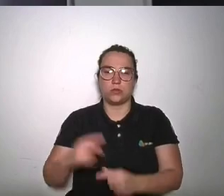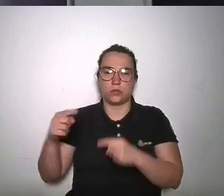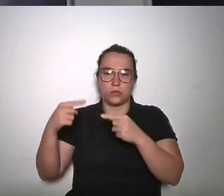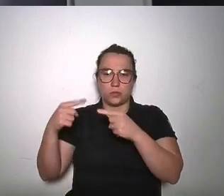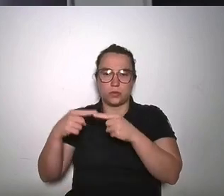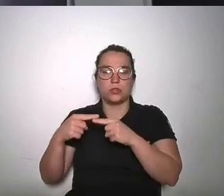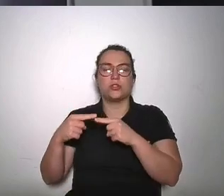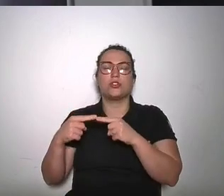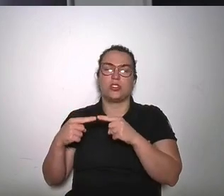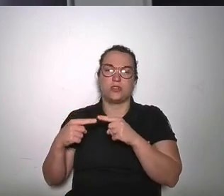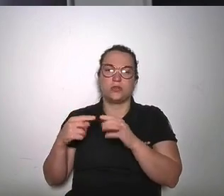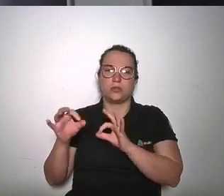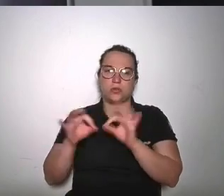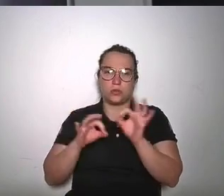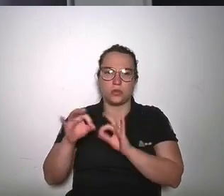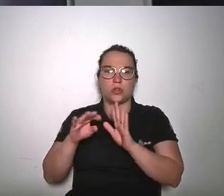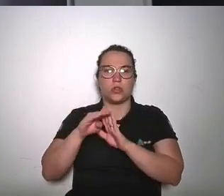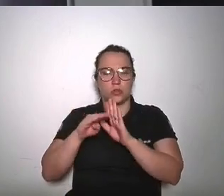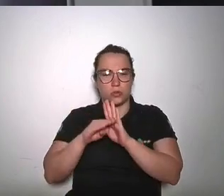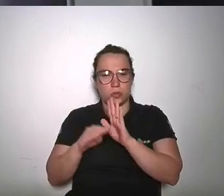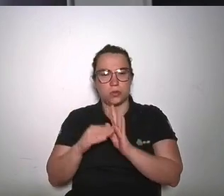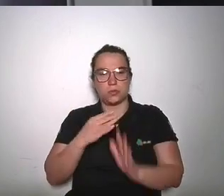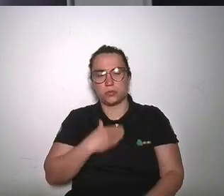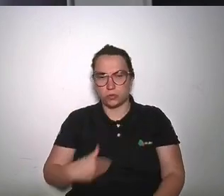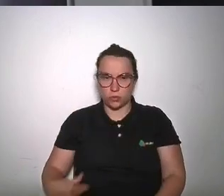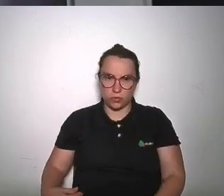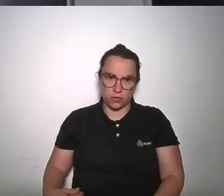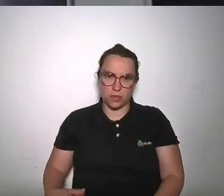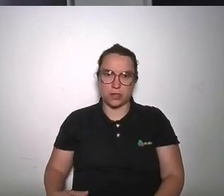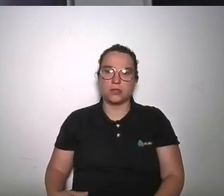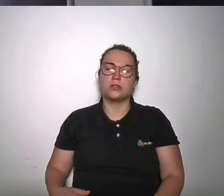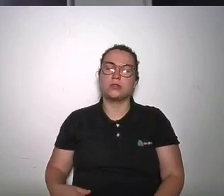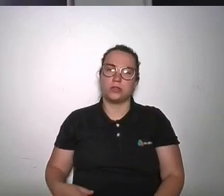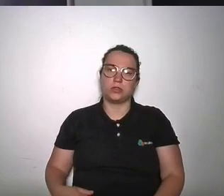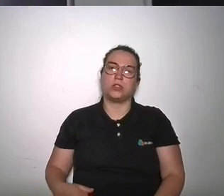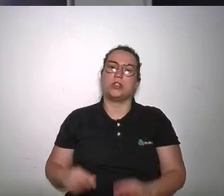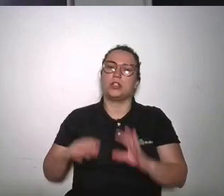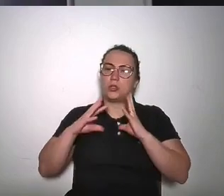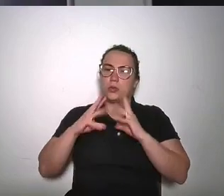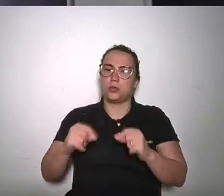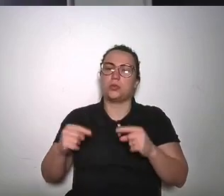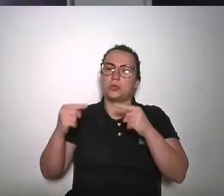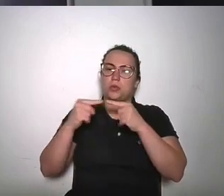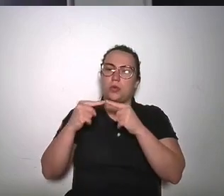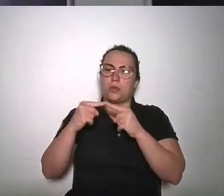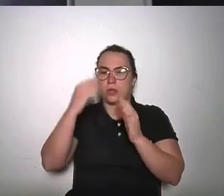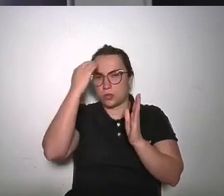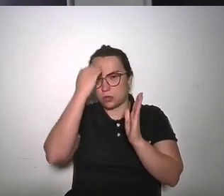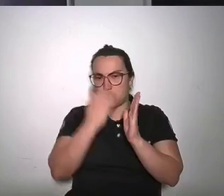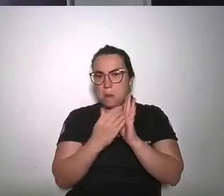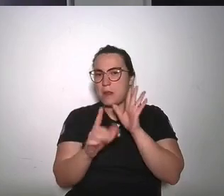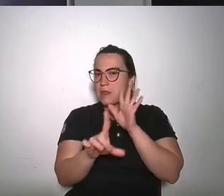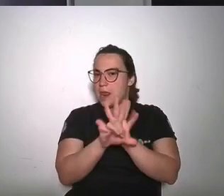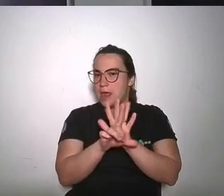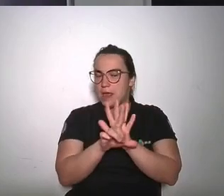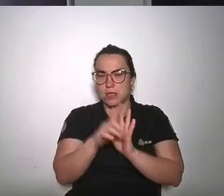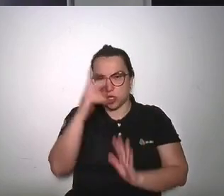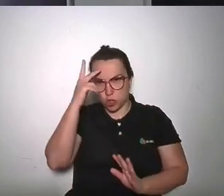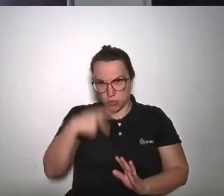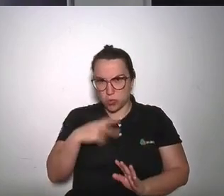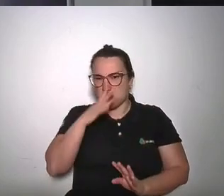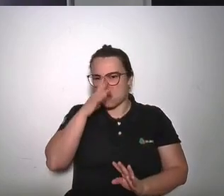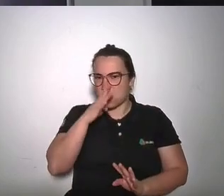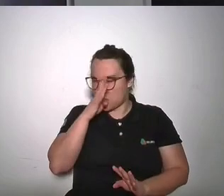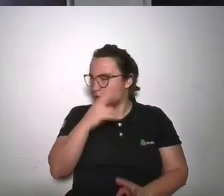metas do programa, no governo, tudo em cima de leis. A gente não faz nada se não for com